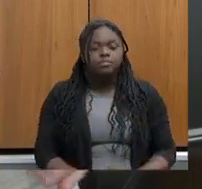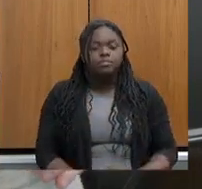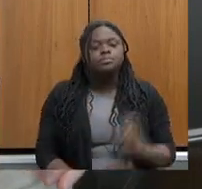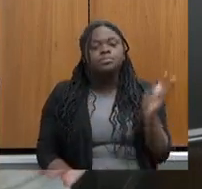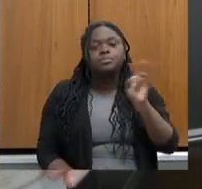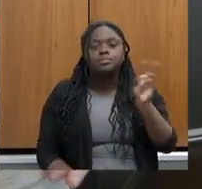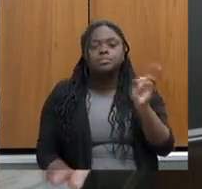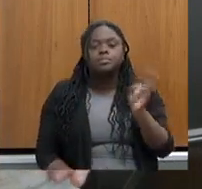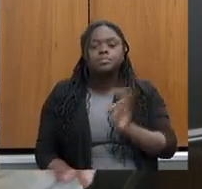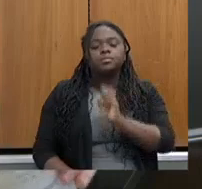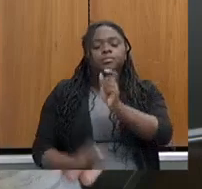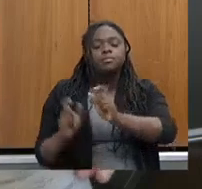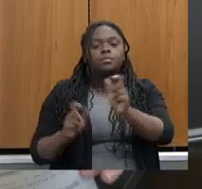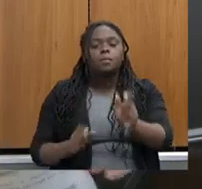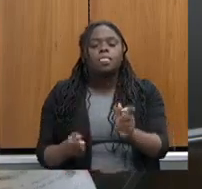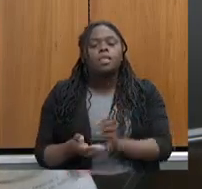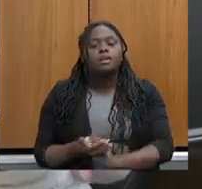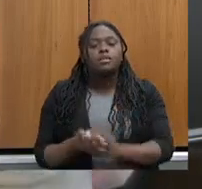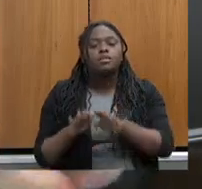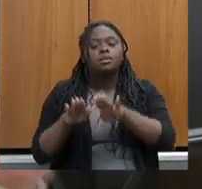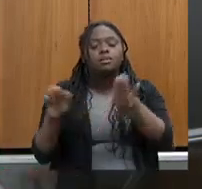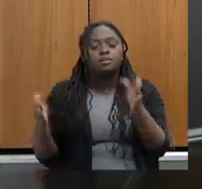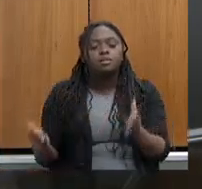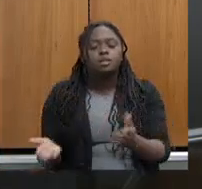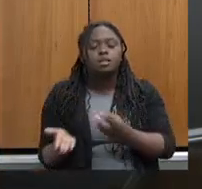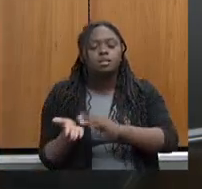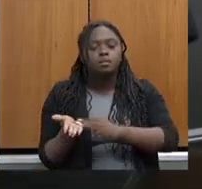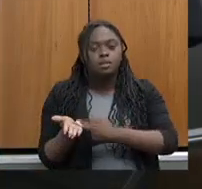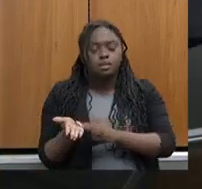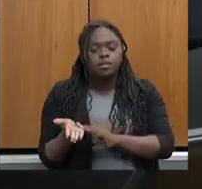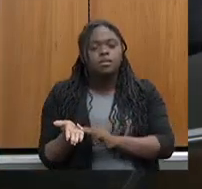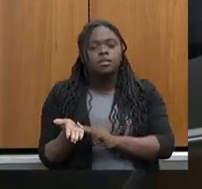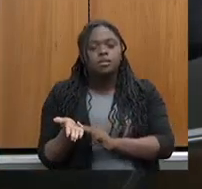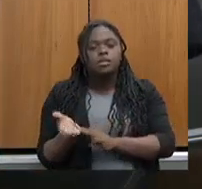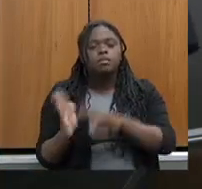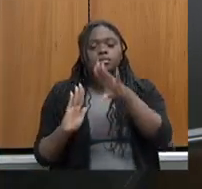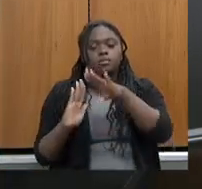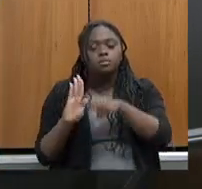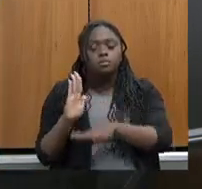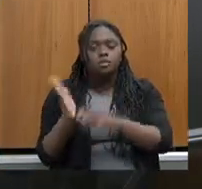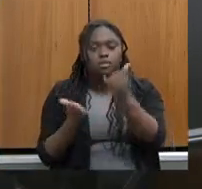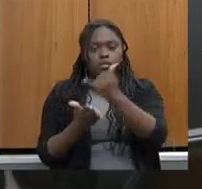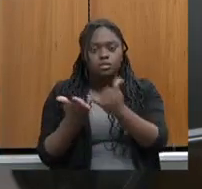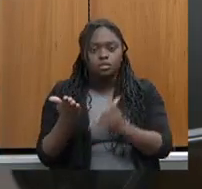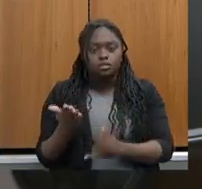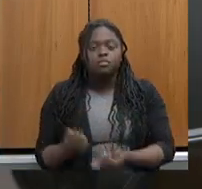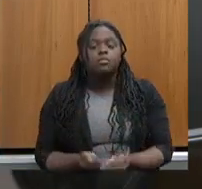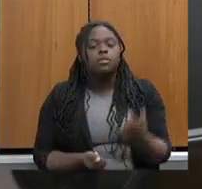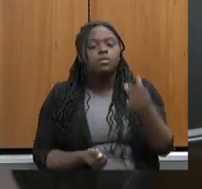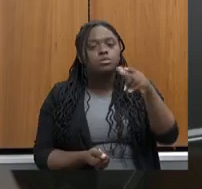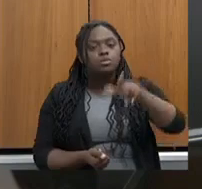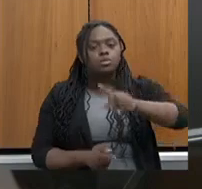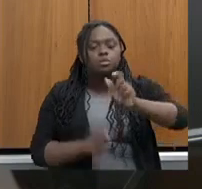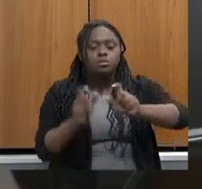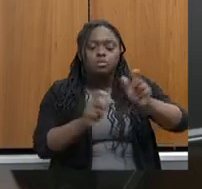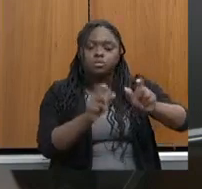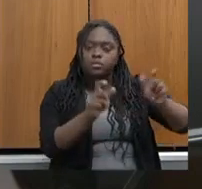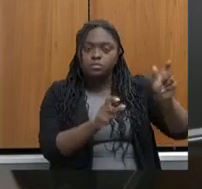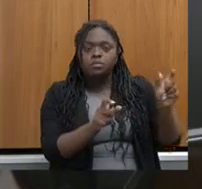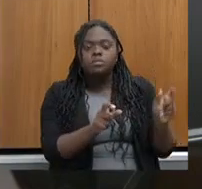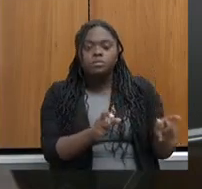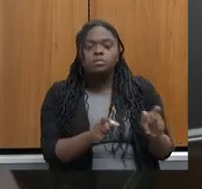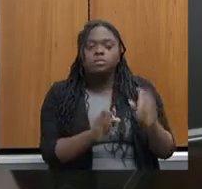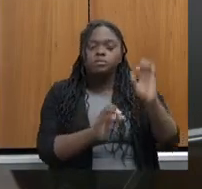cinco membros da mesa da Assembleia por ordem de inscrição 6 demais parlamentares por ordem